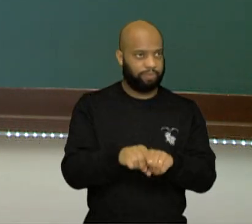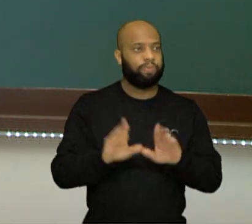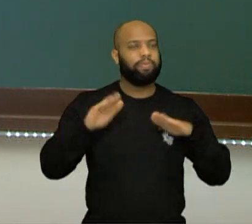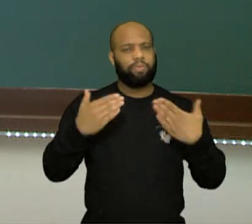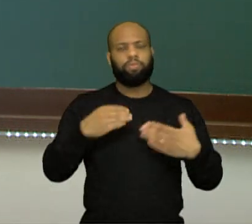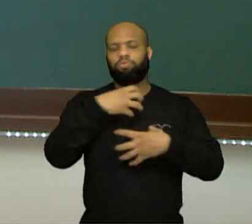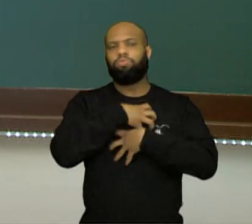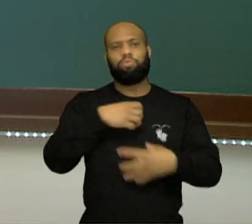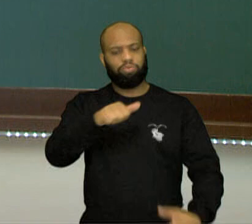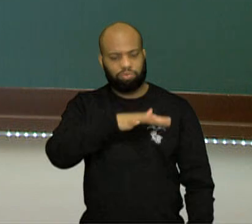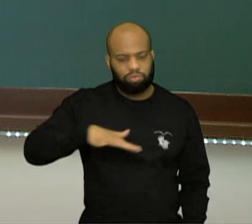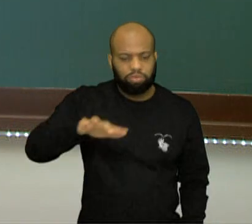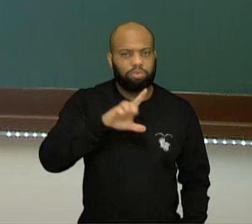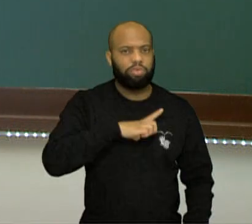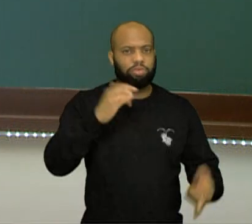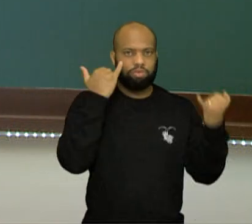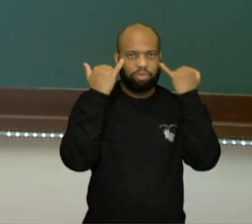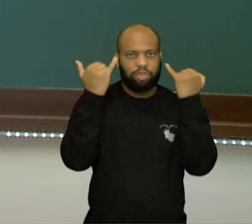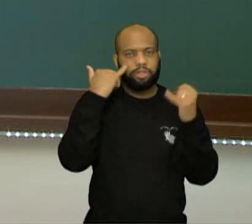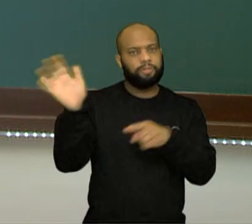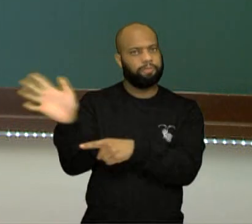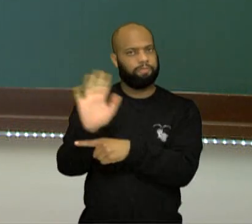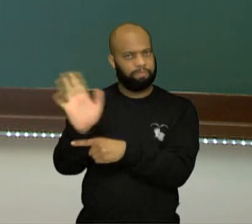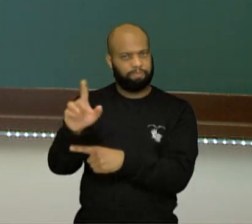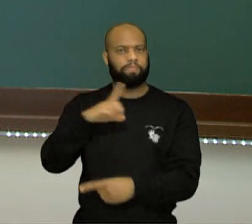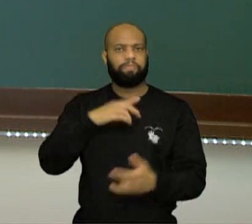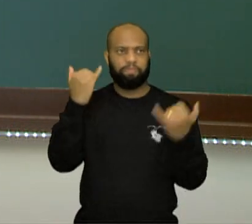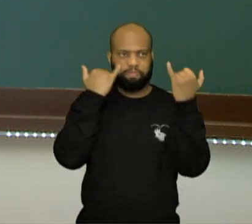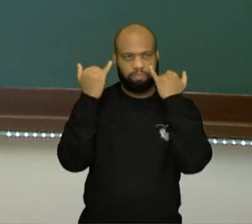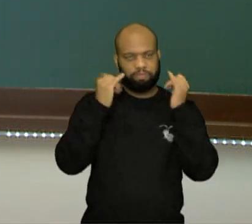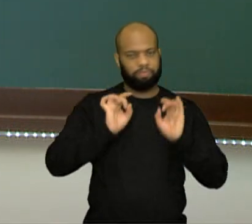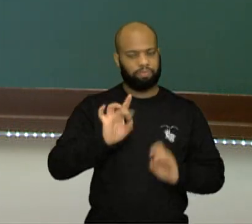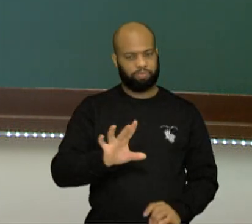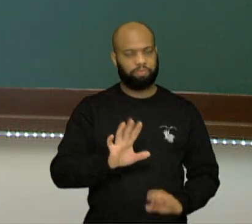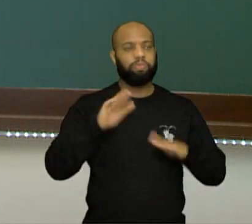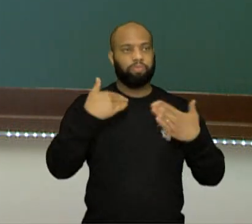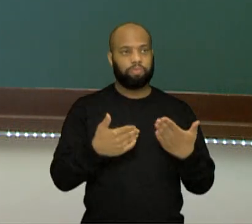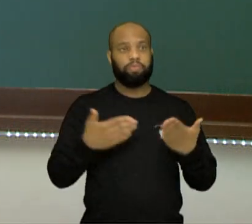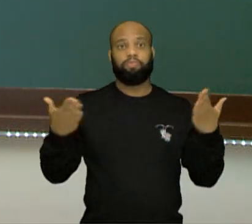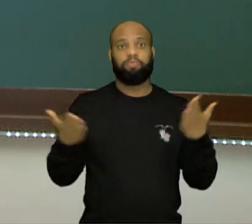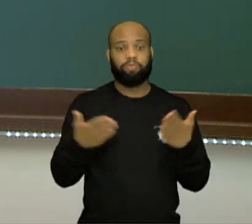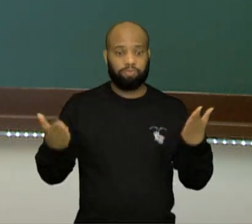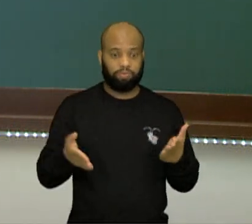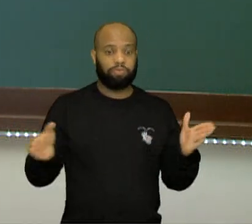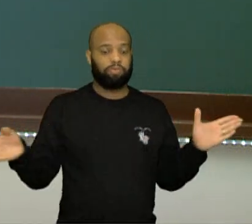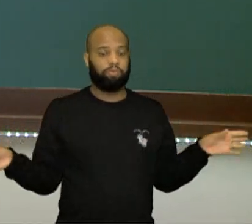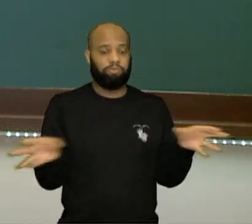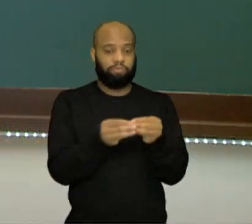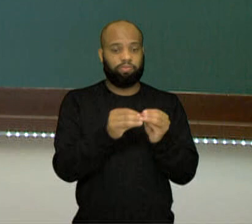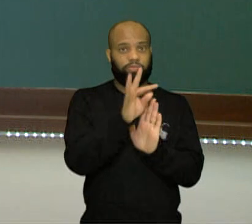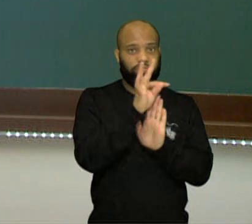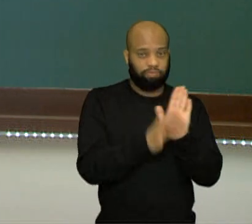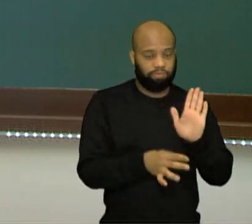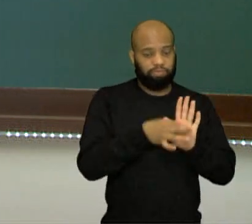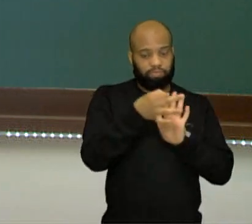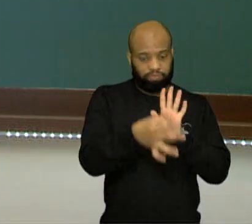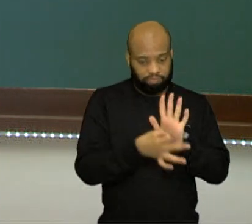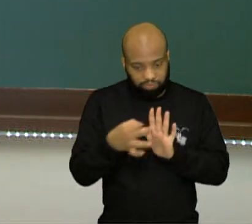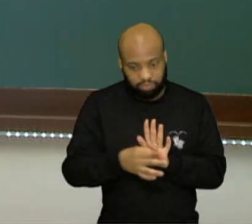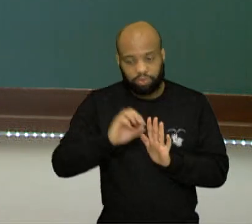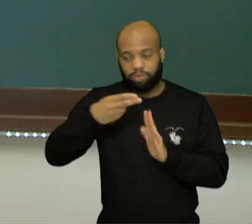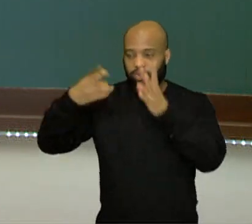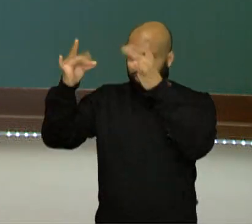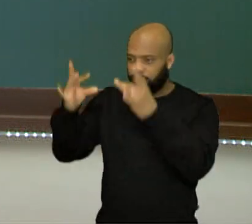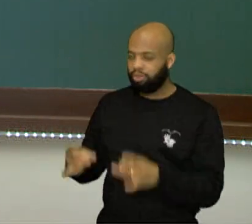Você tem os dados do filme apenas aqui e umas informações de enredo. A resenha não, a resenha ela já tem um juízo de valor,